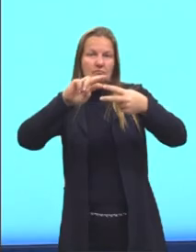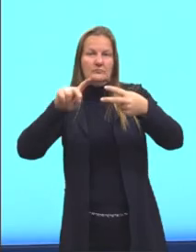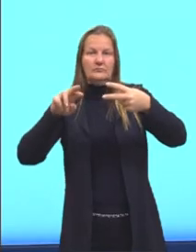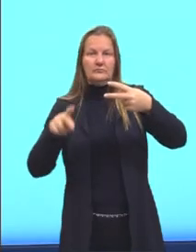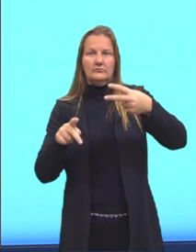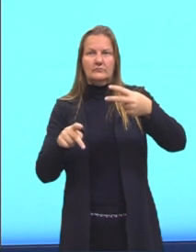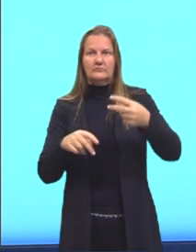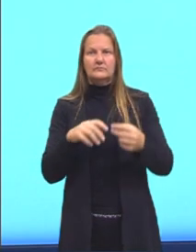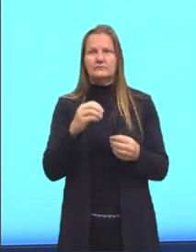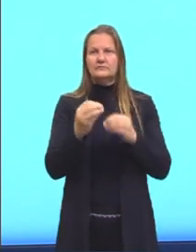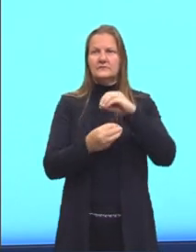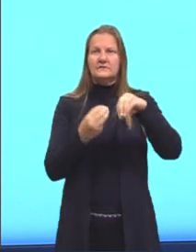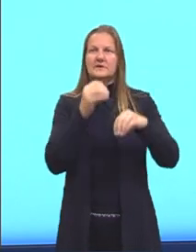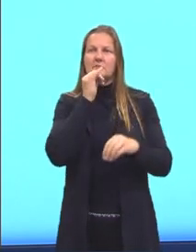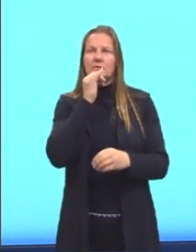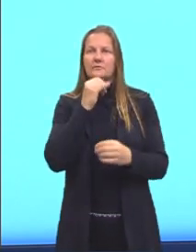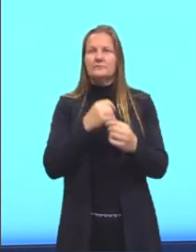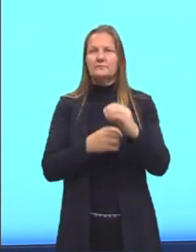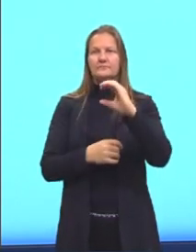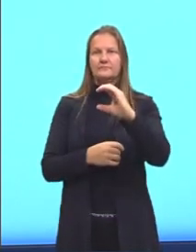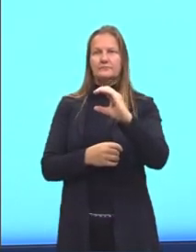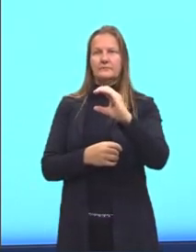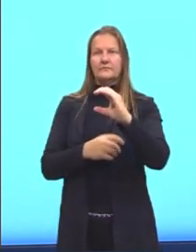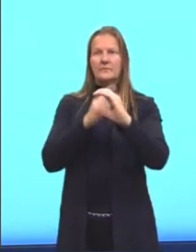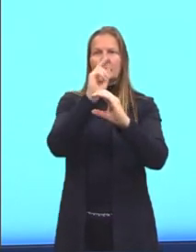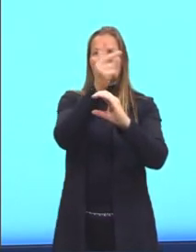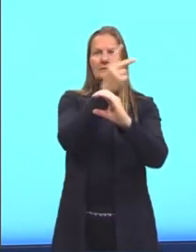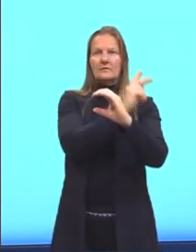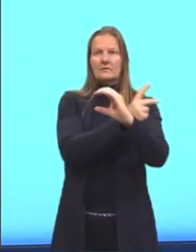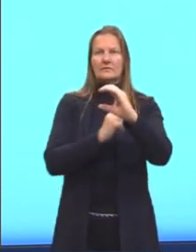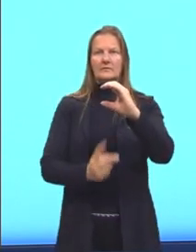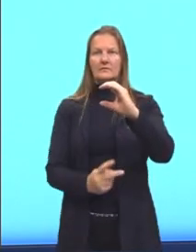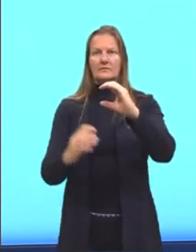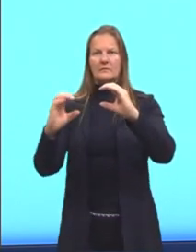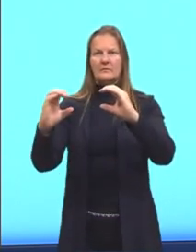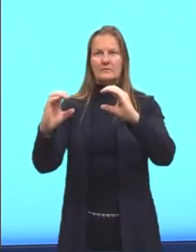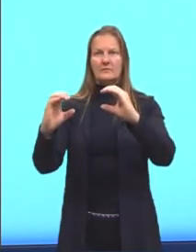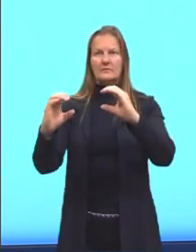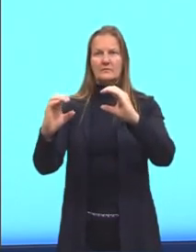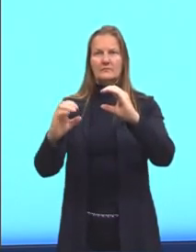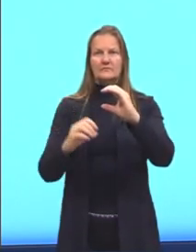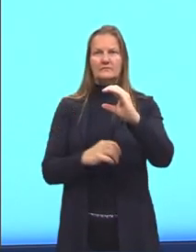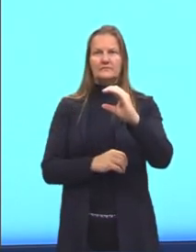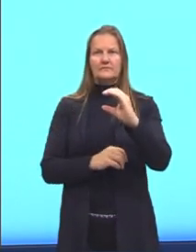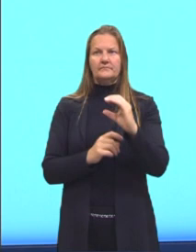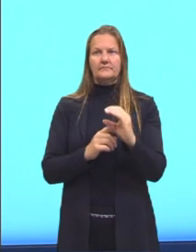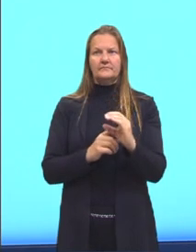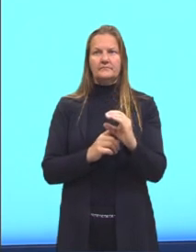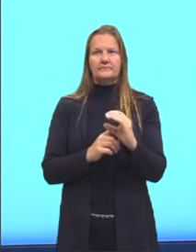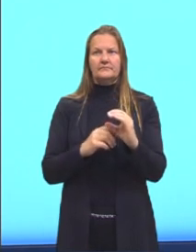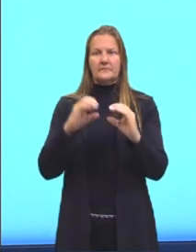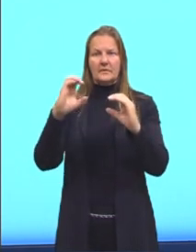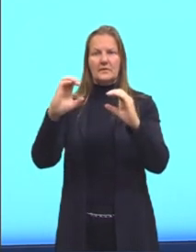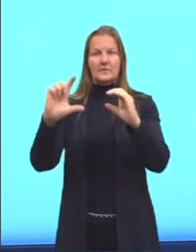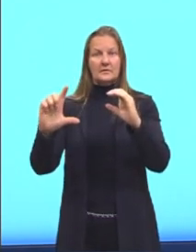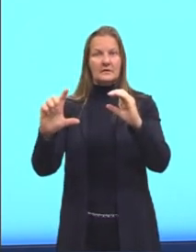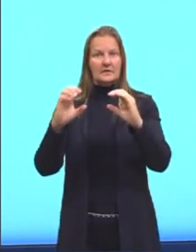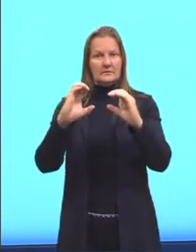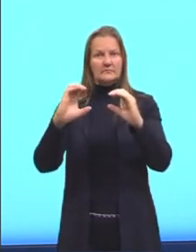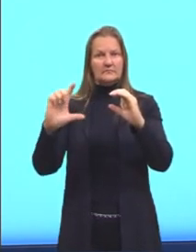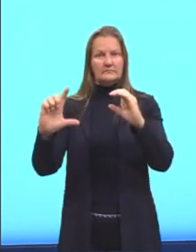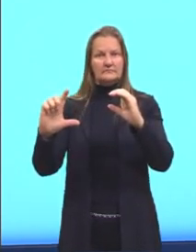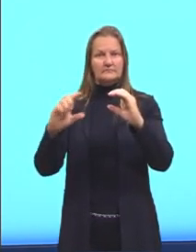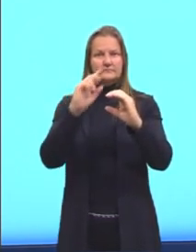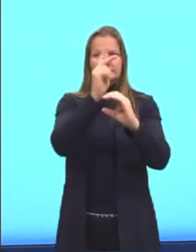se eu tiver por exemplo que eu tenho três o clorofórmio eu tenho três hidrogênios e um cloro ligado ao